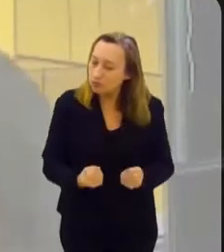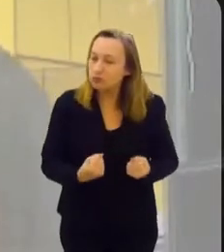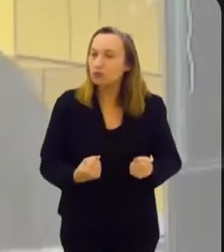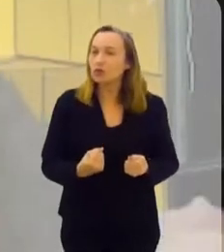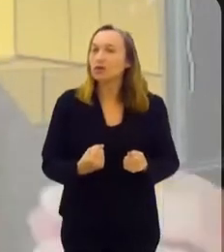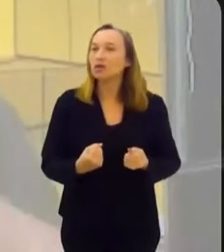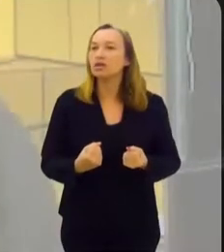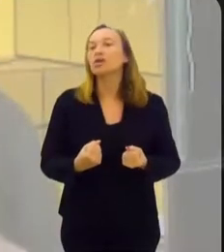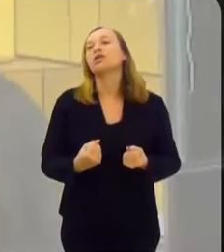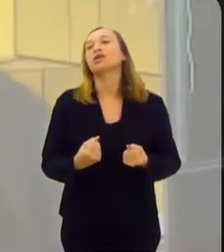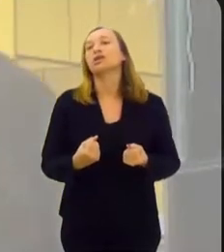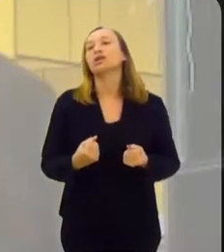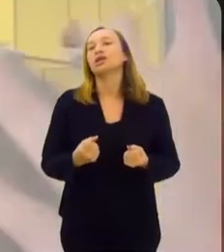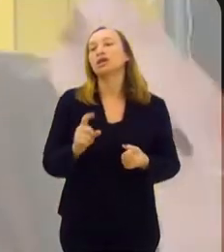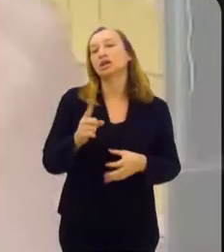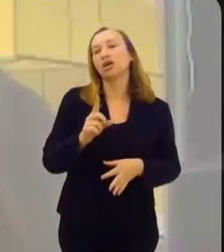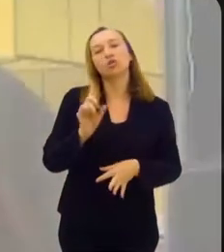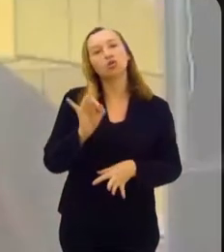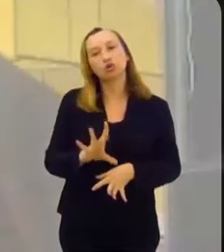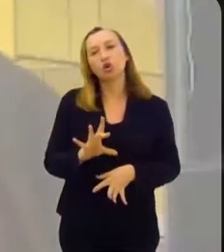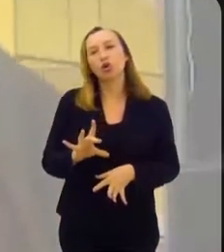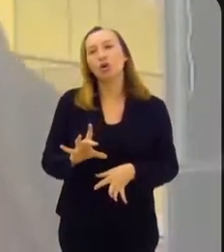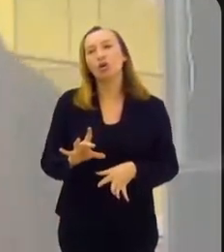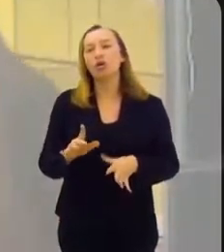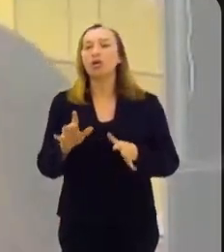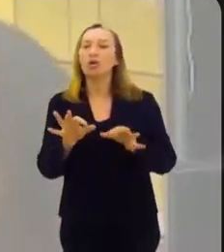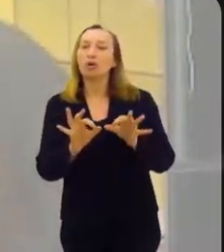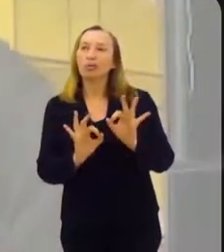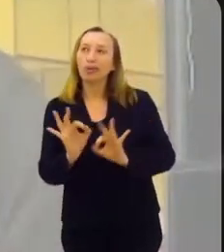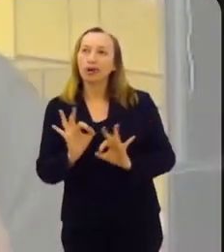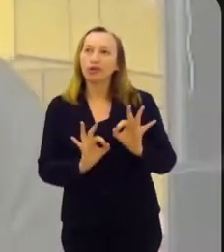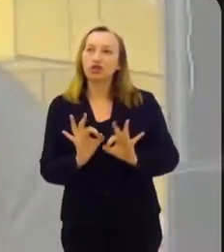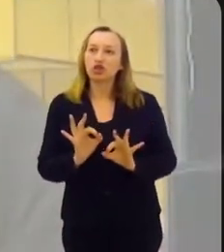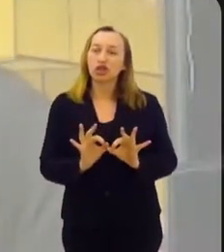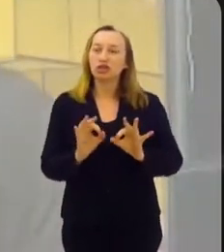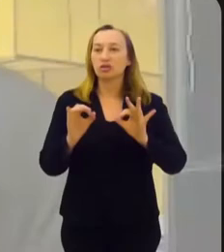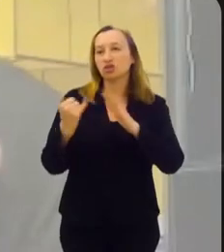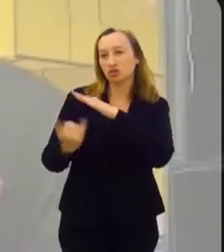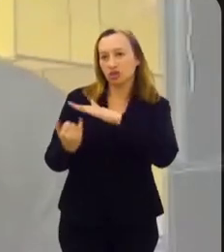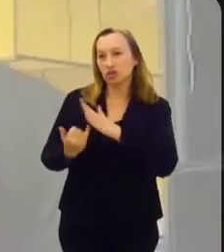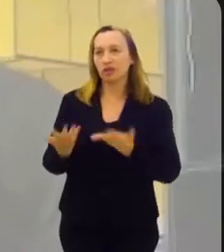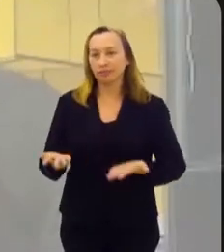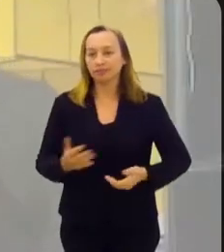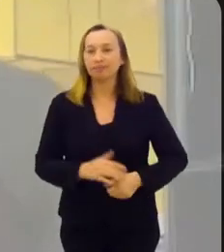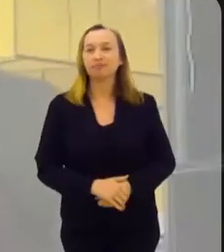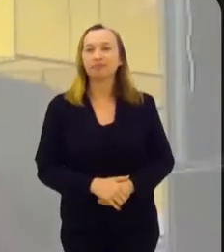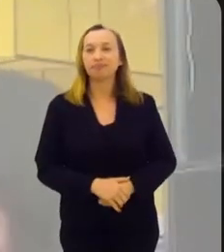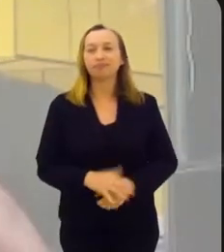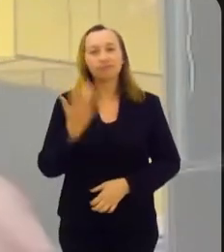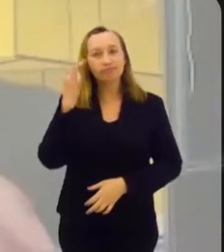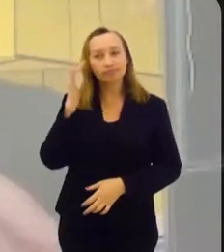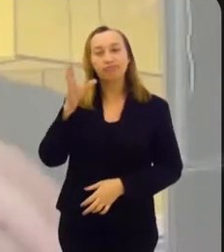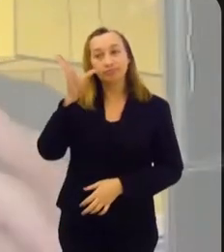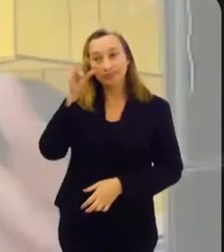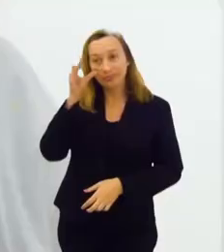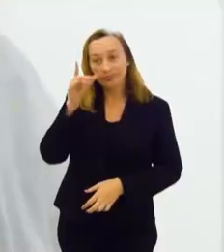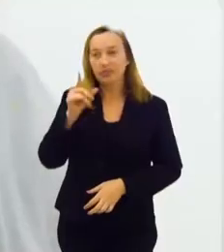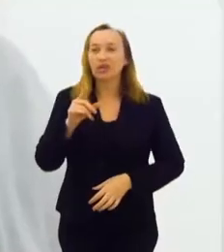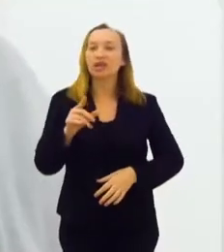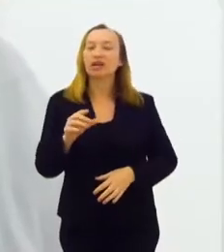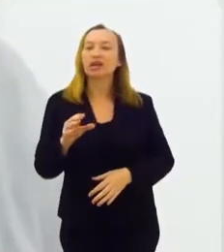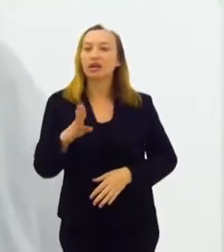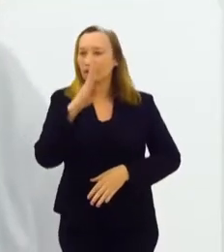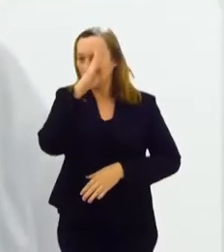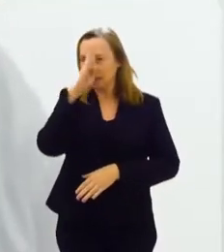nossa energia, nossos recursos, e não só nesses projetos institucionais. Eu acho